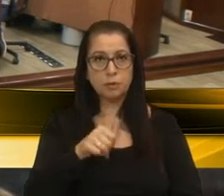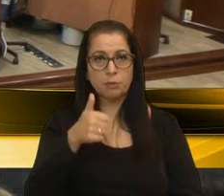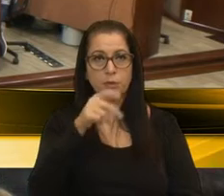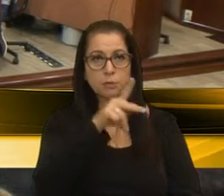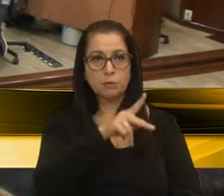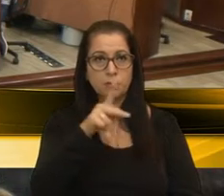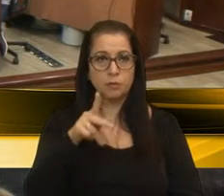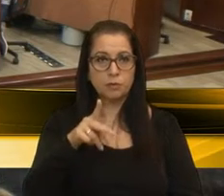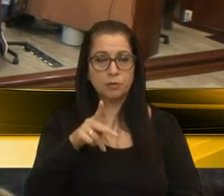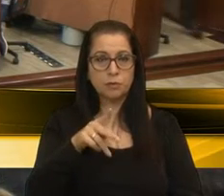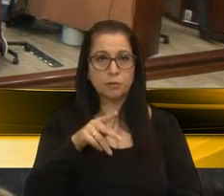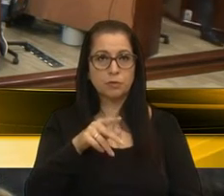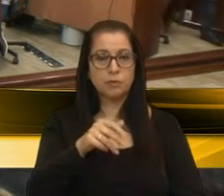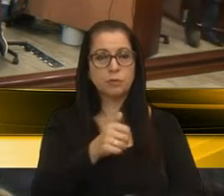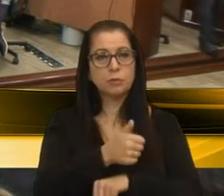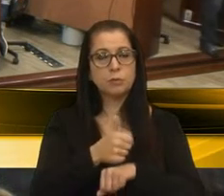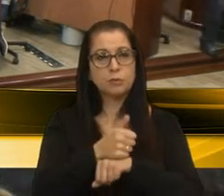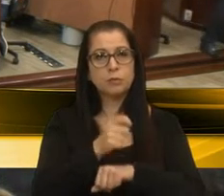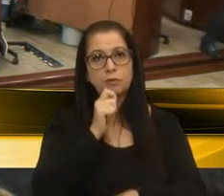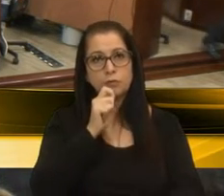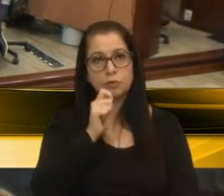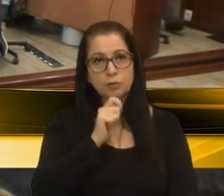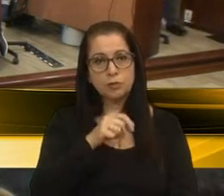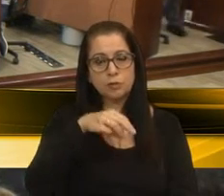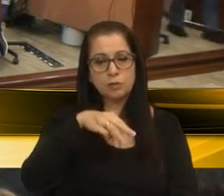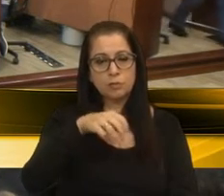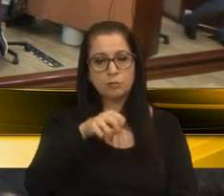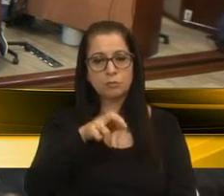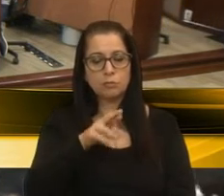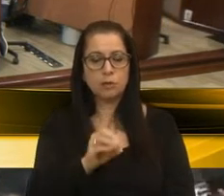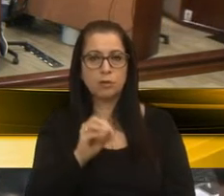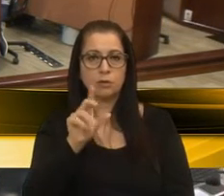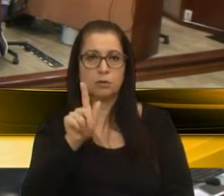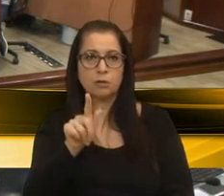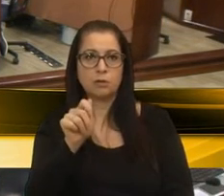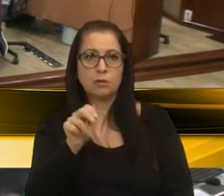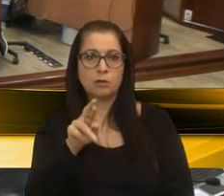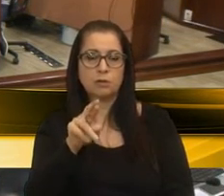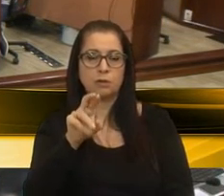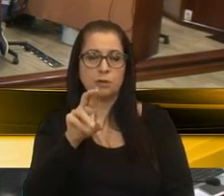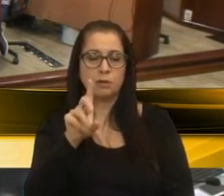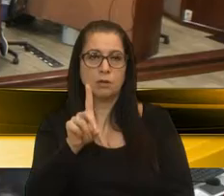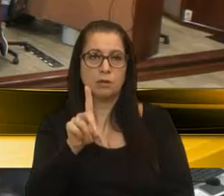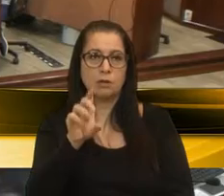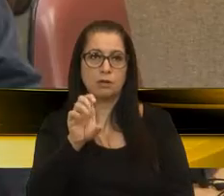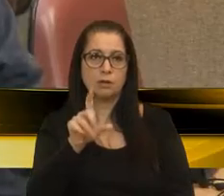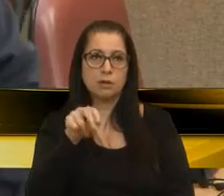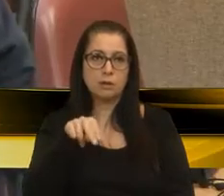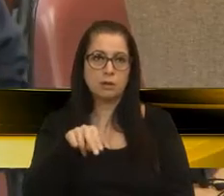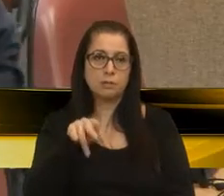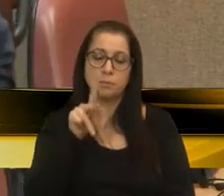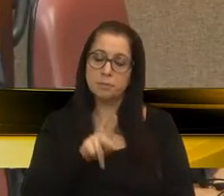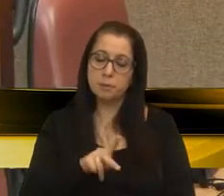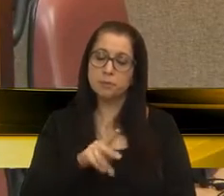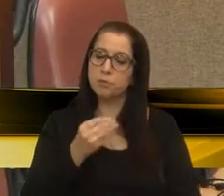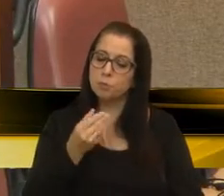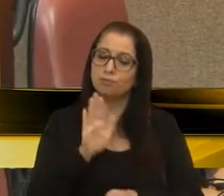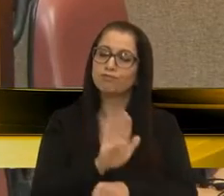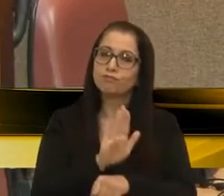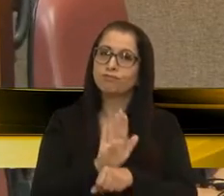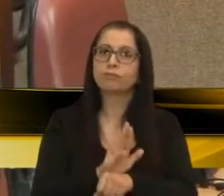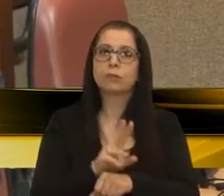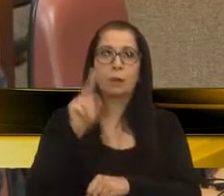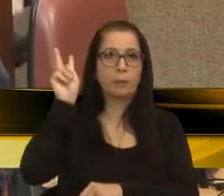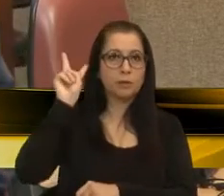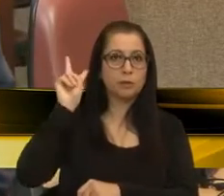professor, jornalista, historiador Mário Gardelin, pessoa que muito contribuiu para a